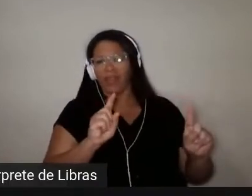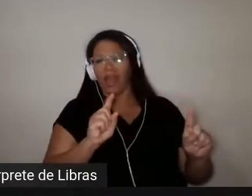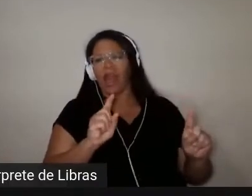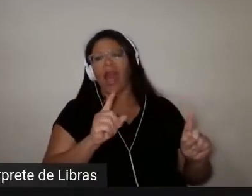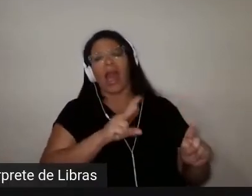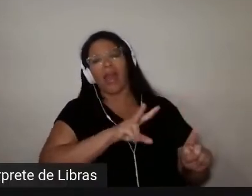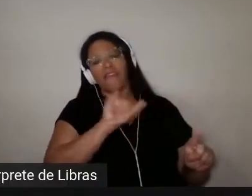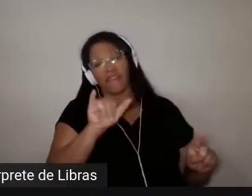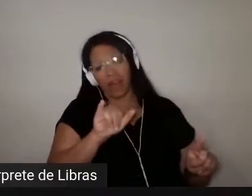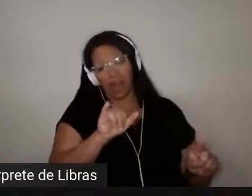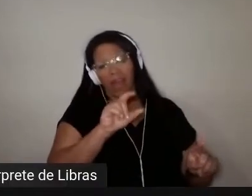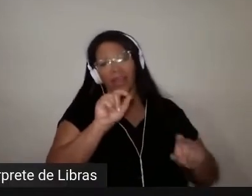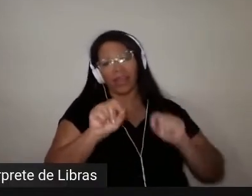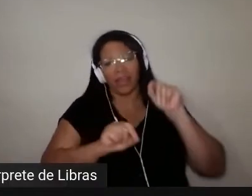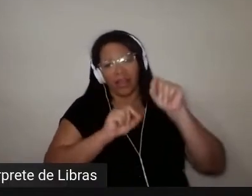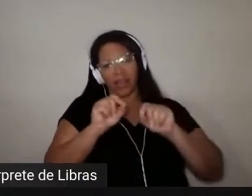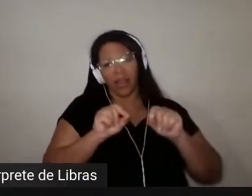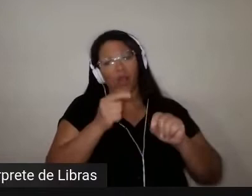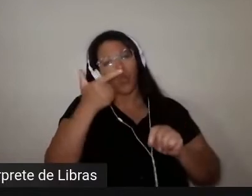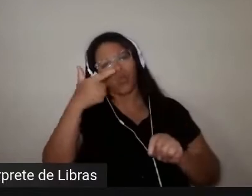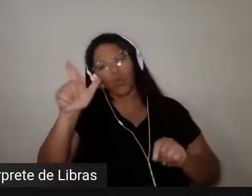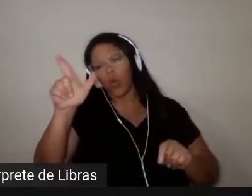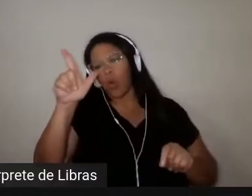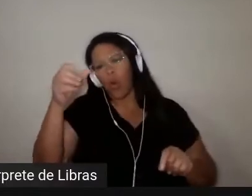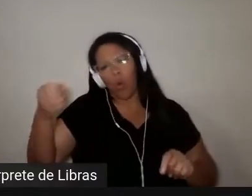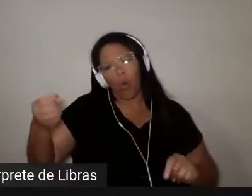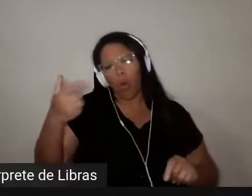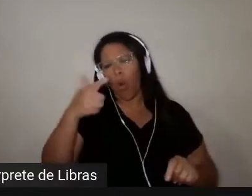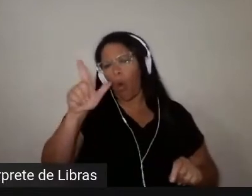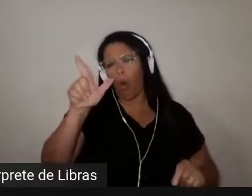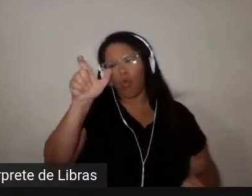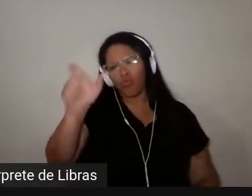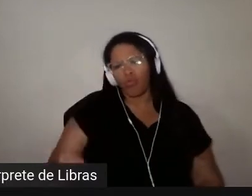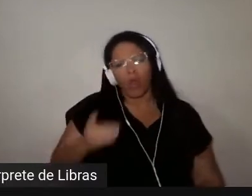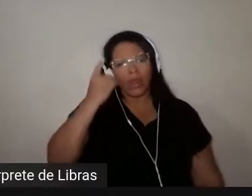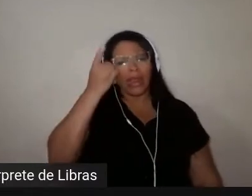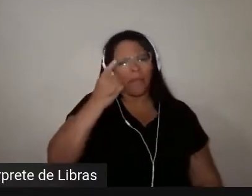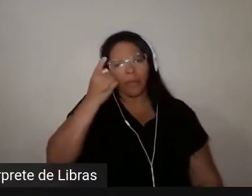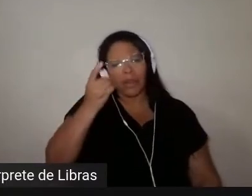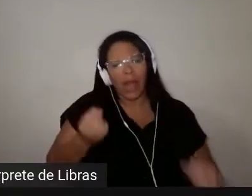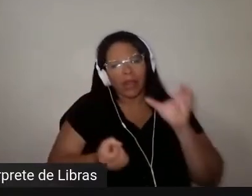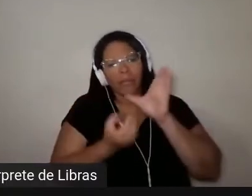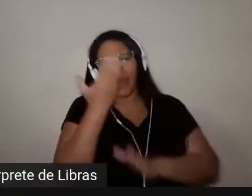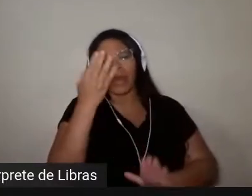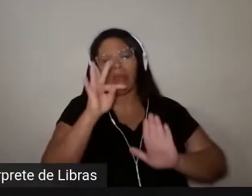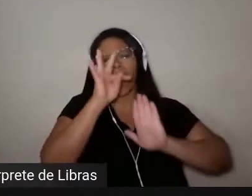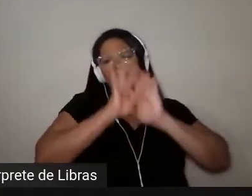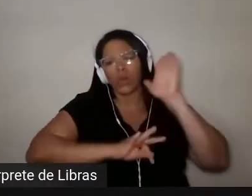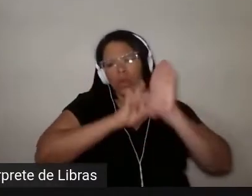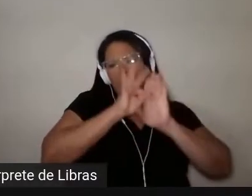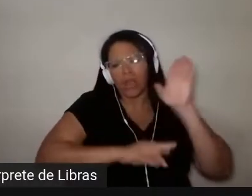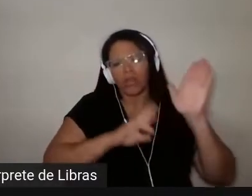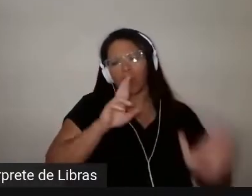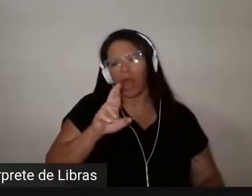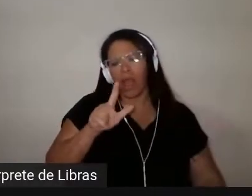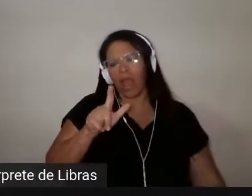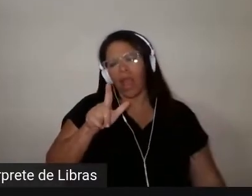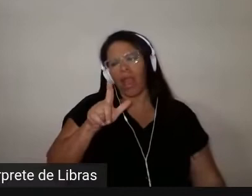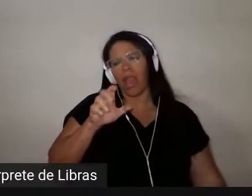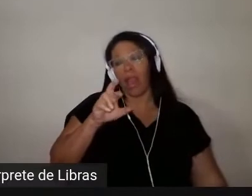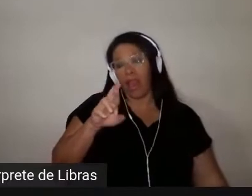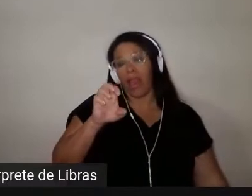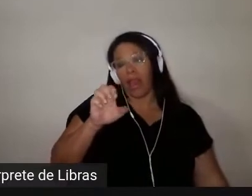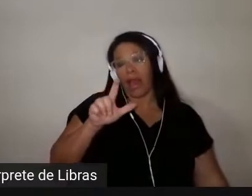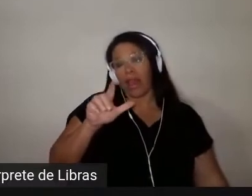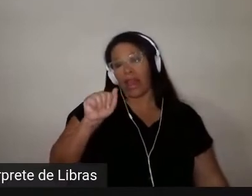recairia sobre, designaria um novo relator, enfim, aí automaticamente essa preferência já recairia sobre um novo texto, né? Então, assim, acho que